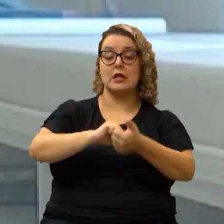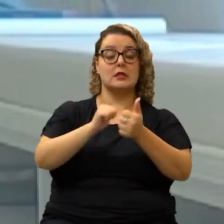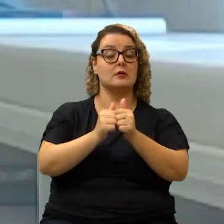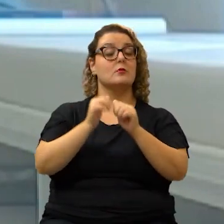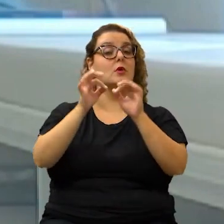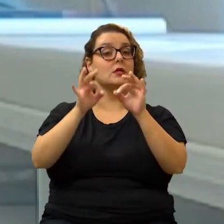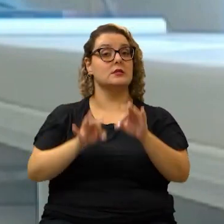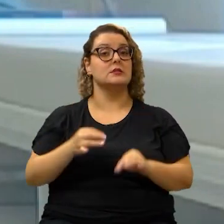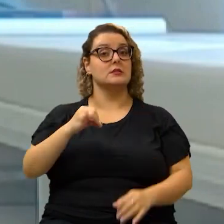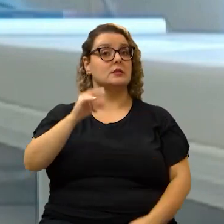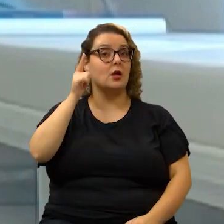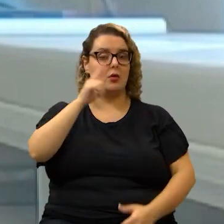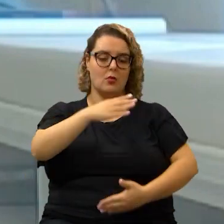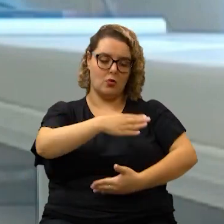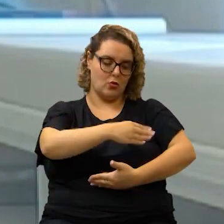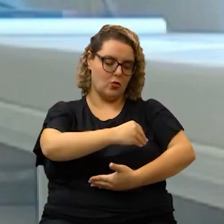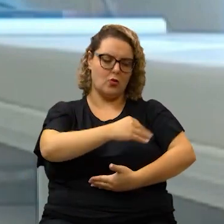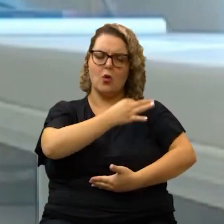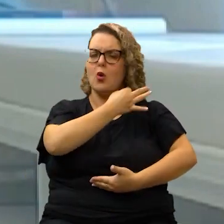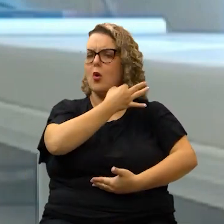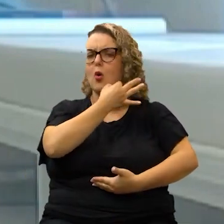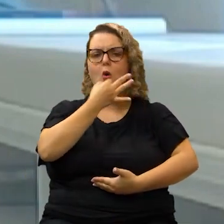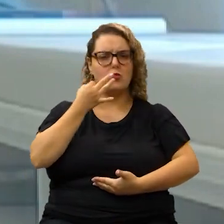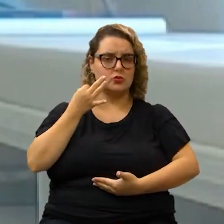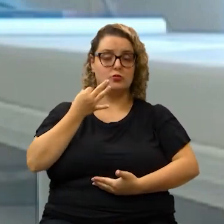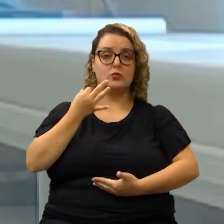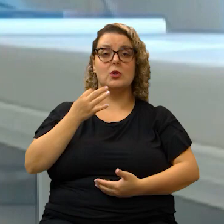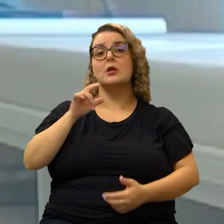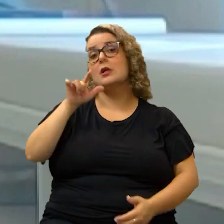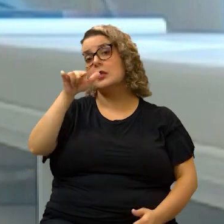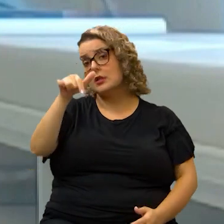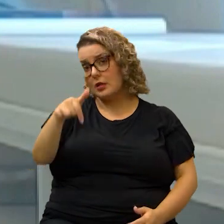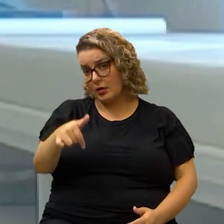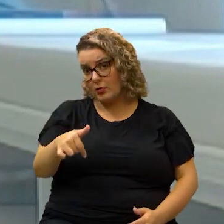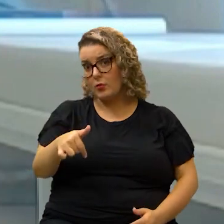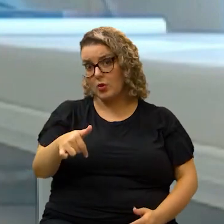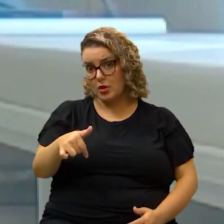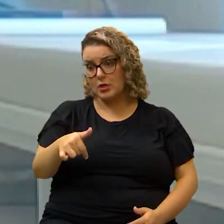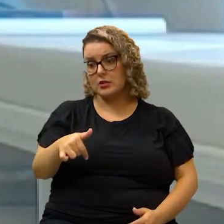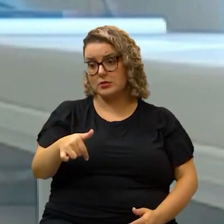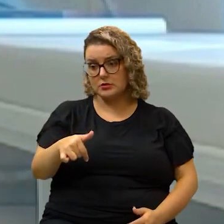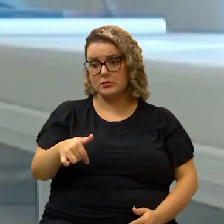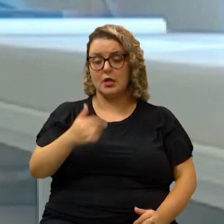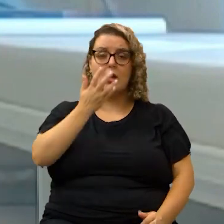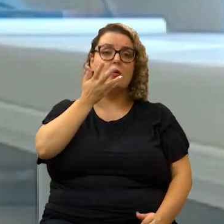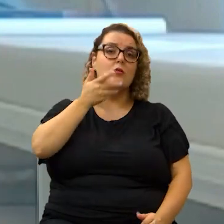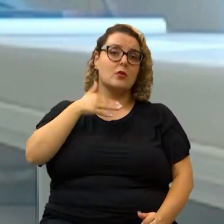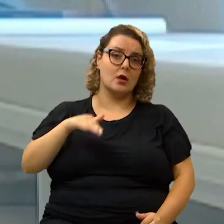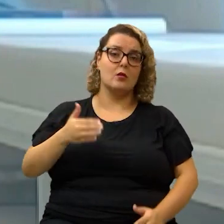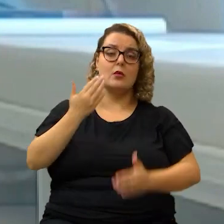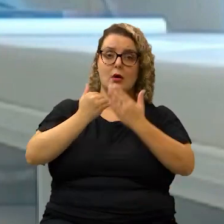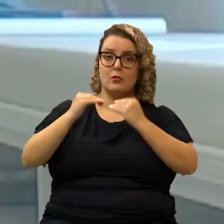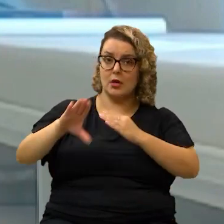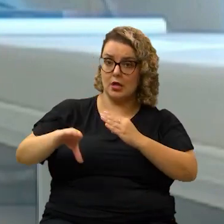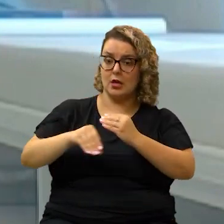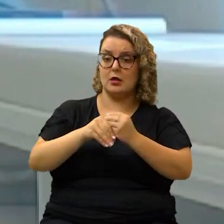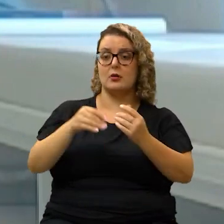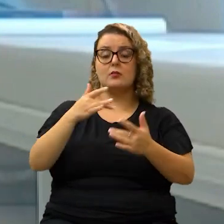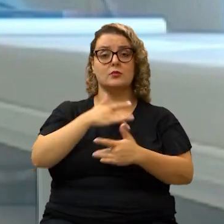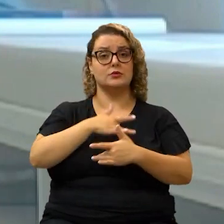amamentar, ótimo. E depois, e essa criança com alimentação complementar saudável,